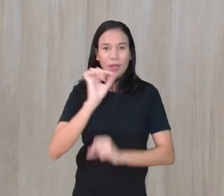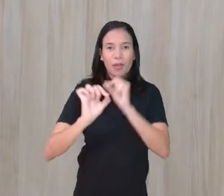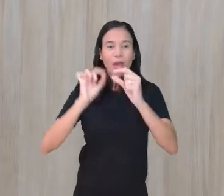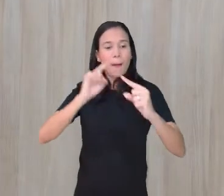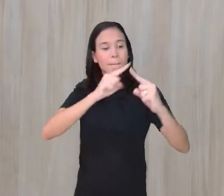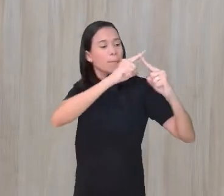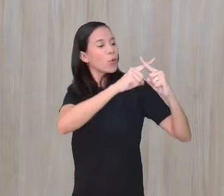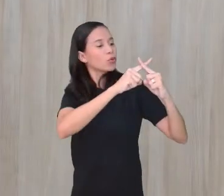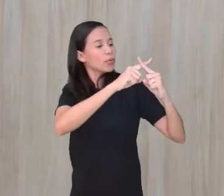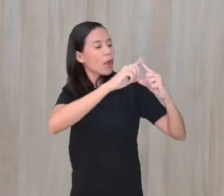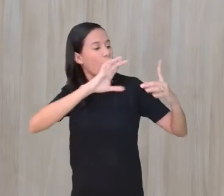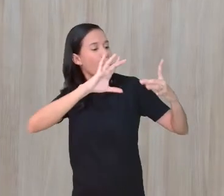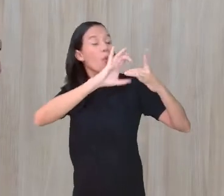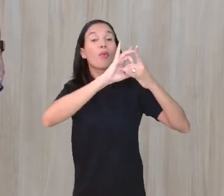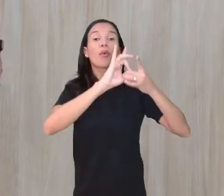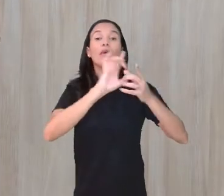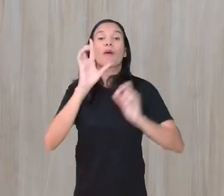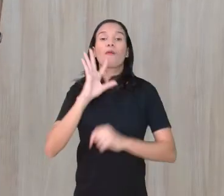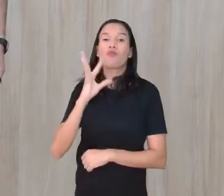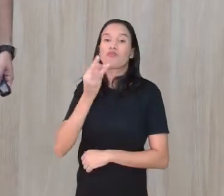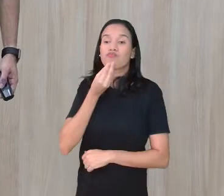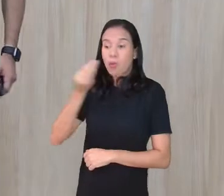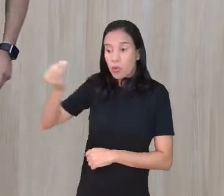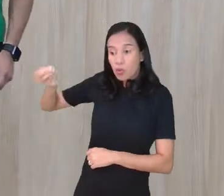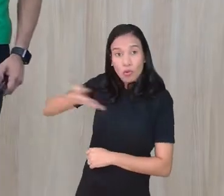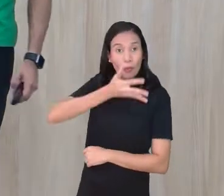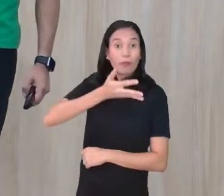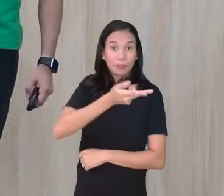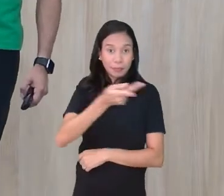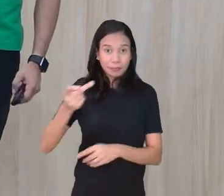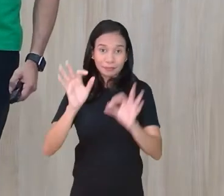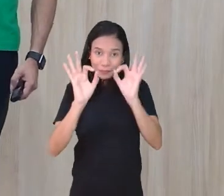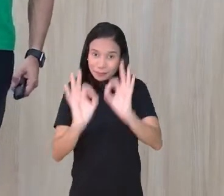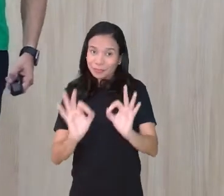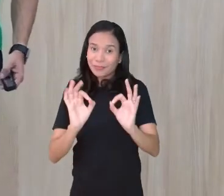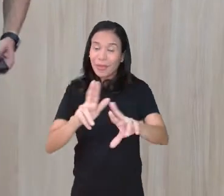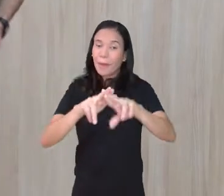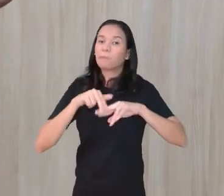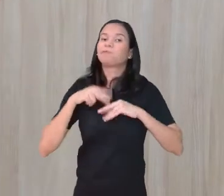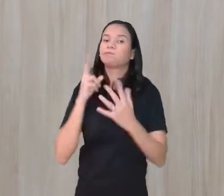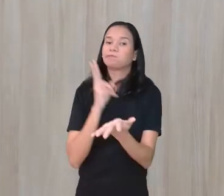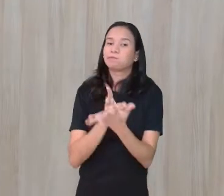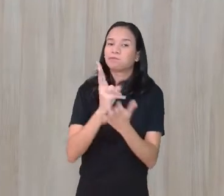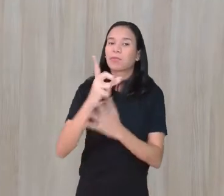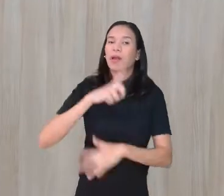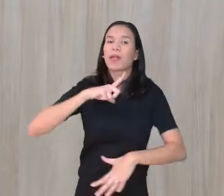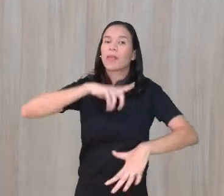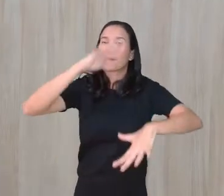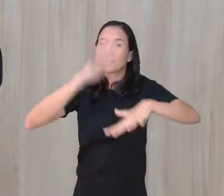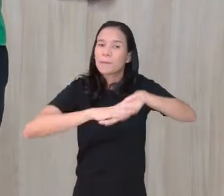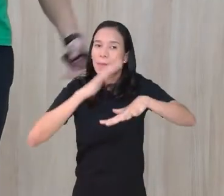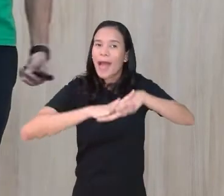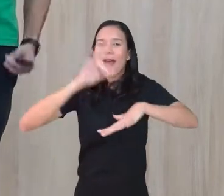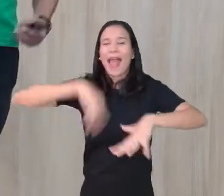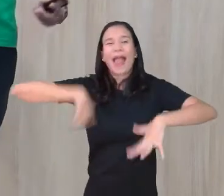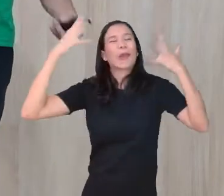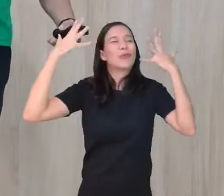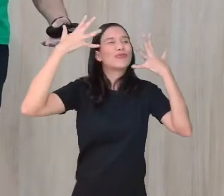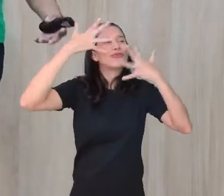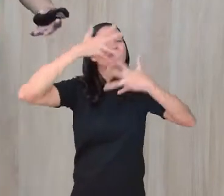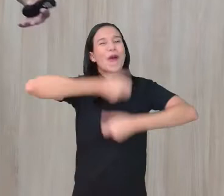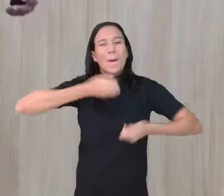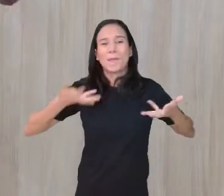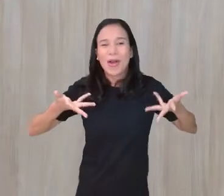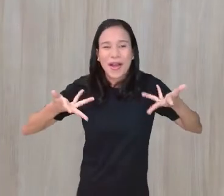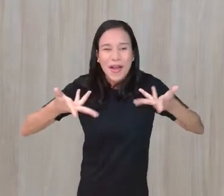multiplicação, associando a um conhecimento novo para vocês. Então, sempre a matemática ela é linda e maravilhosa por